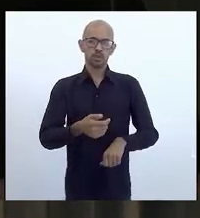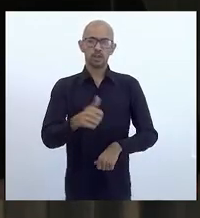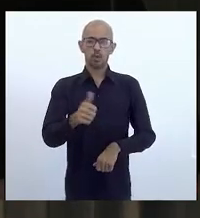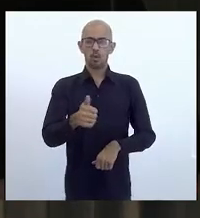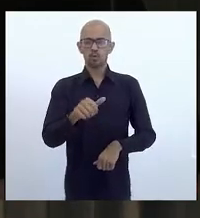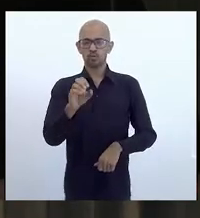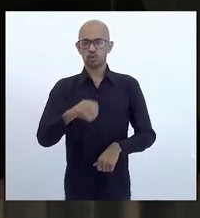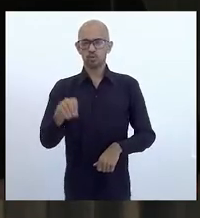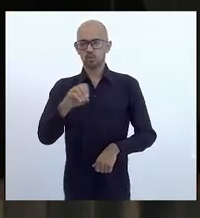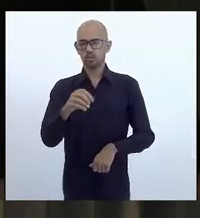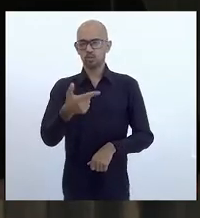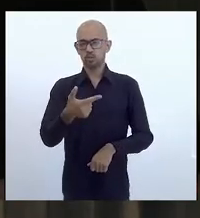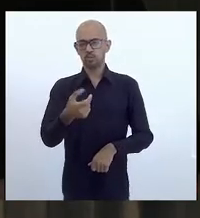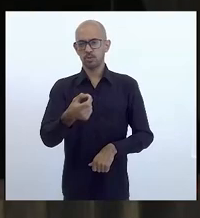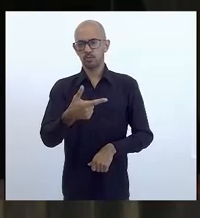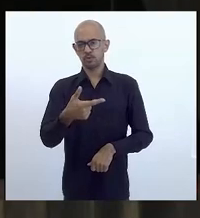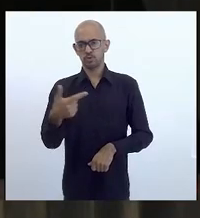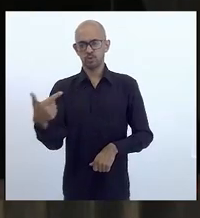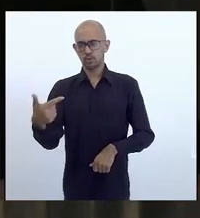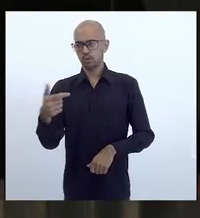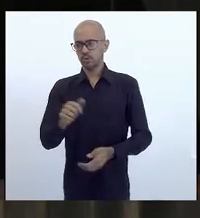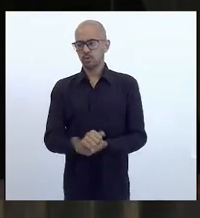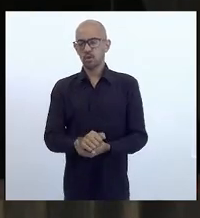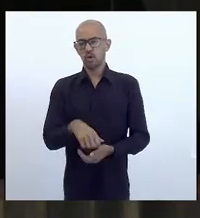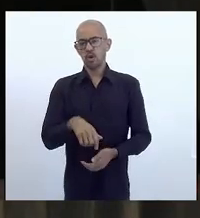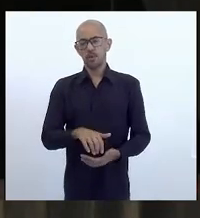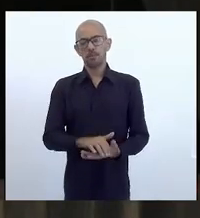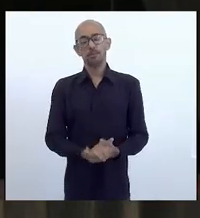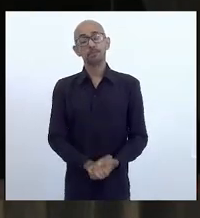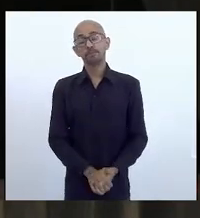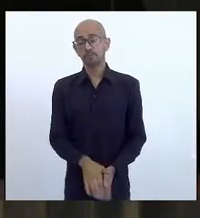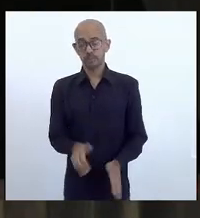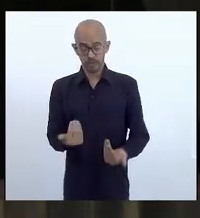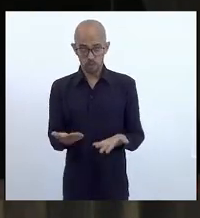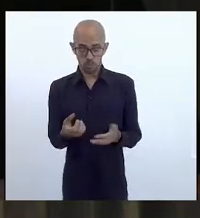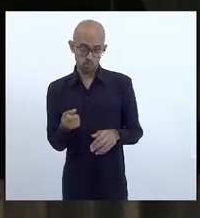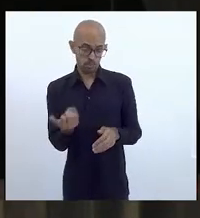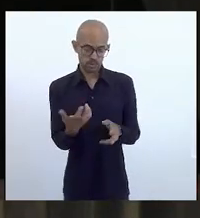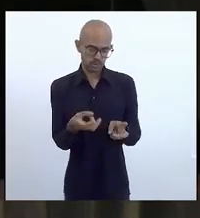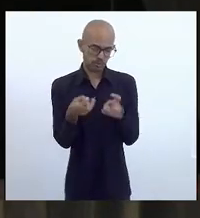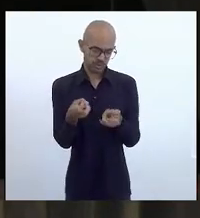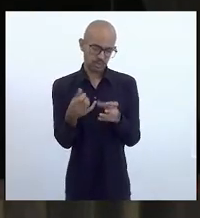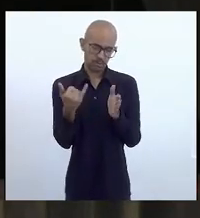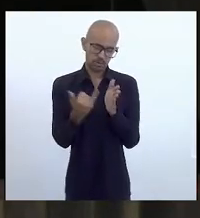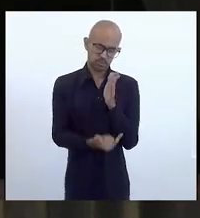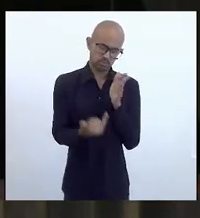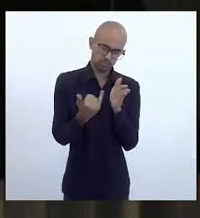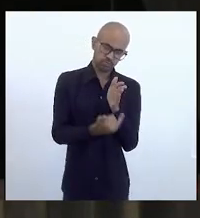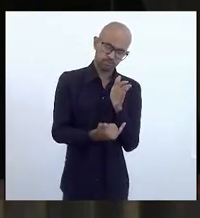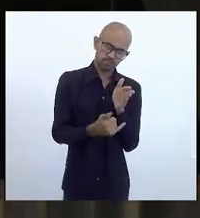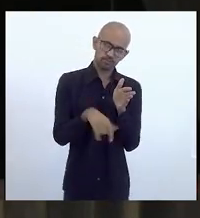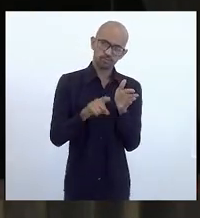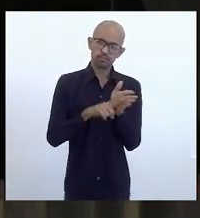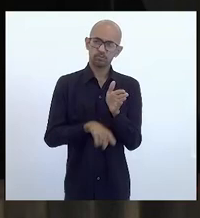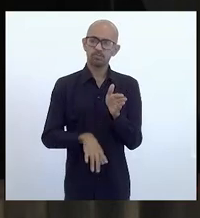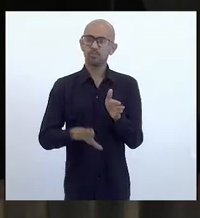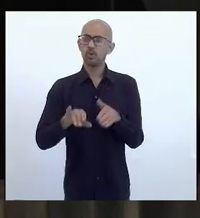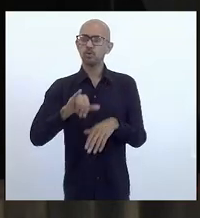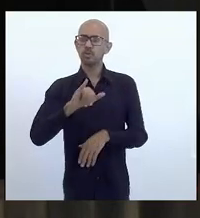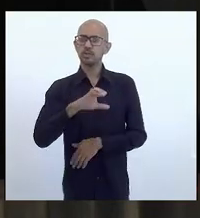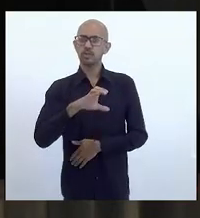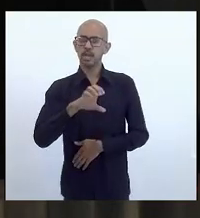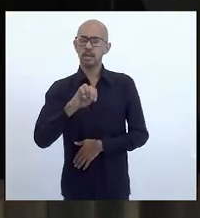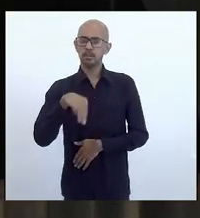quando vamos olhar ainda aqui rapidamente a tributação, é bom que a gente saiba que o ICMS traz